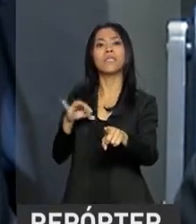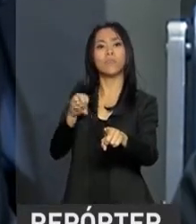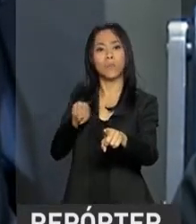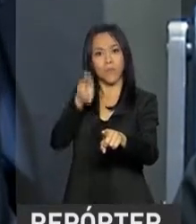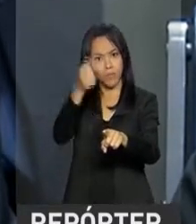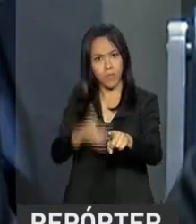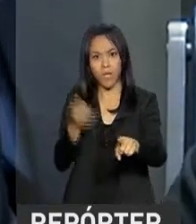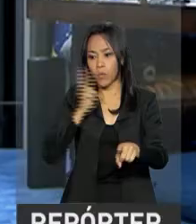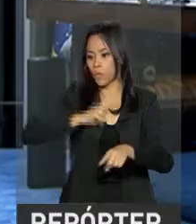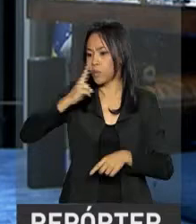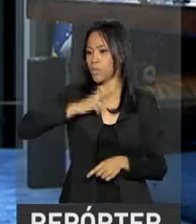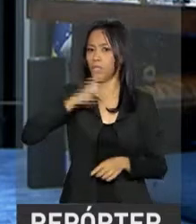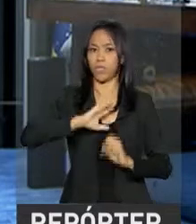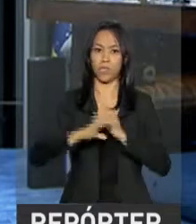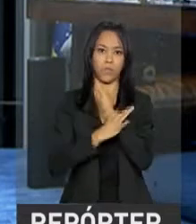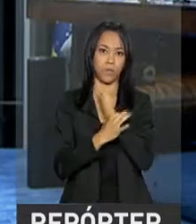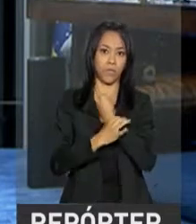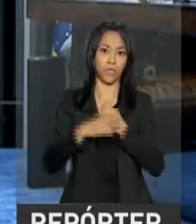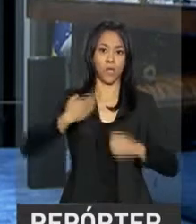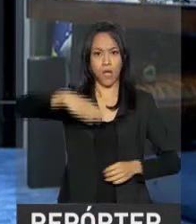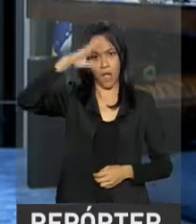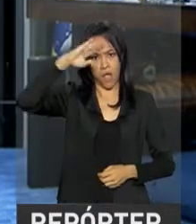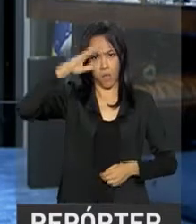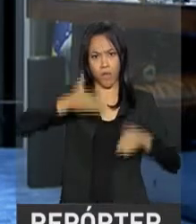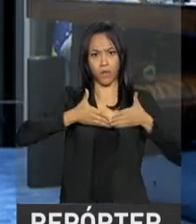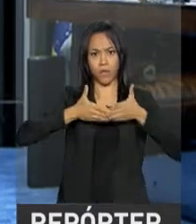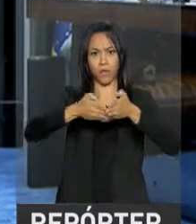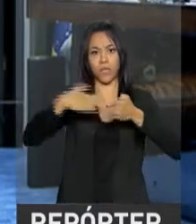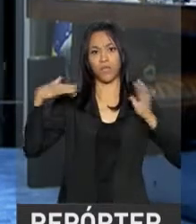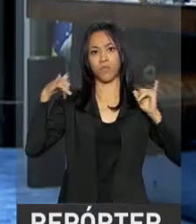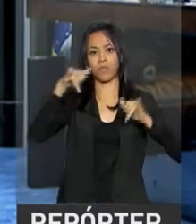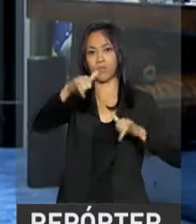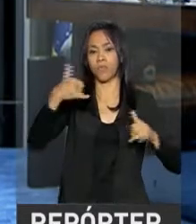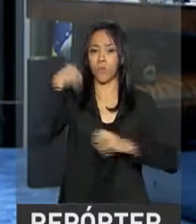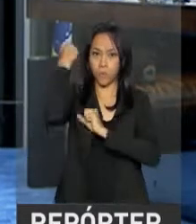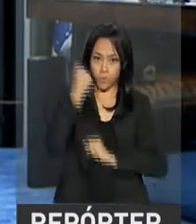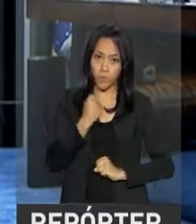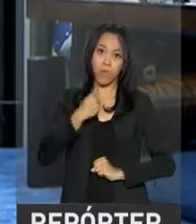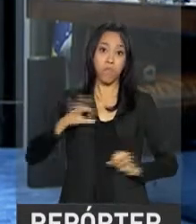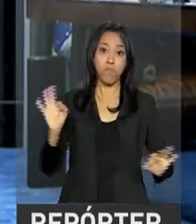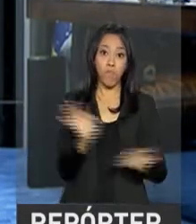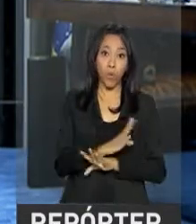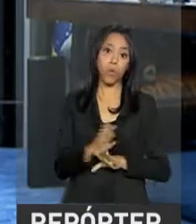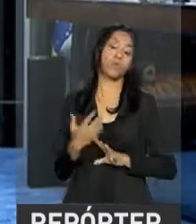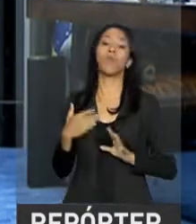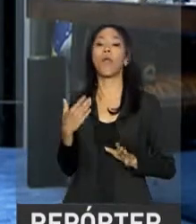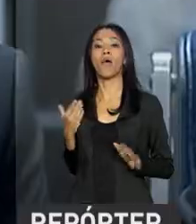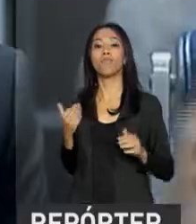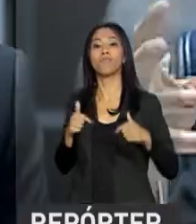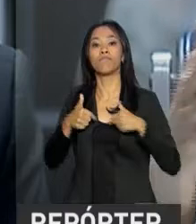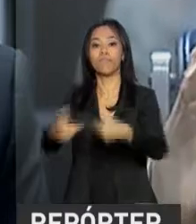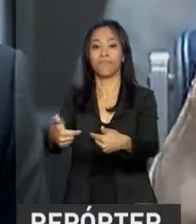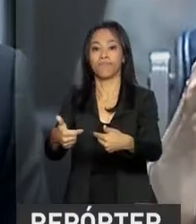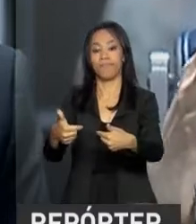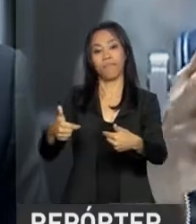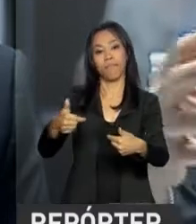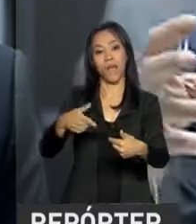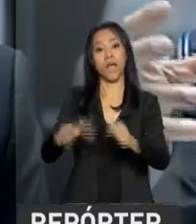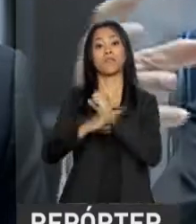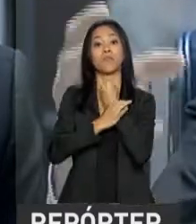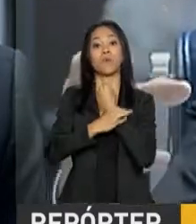nacional. Segundo ele, as Forças Armadas estão preparadas para agir na garantia da lei e da ordem. Reunir